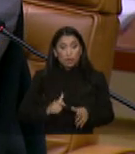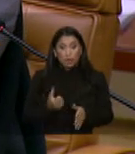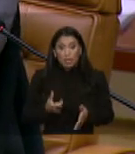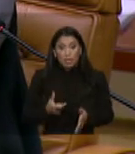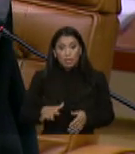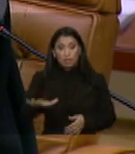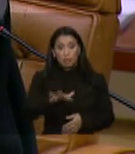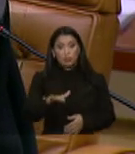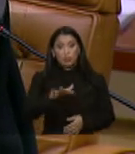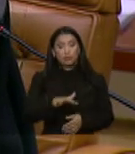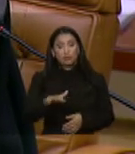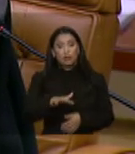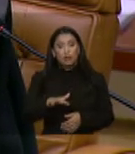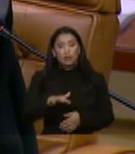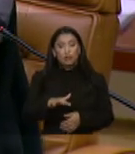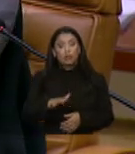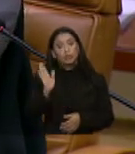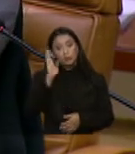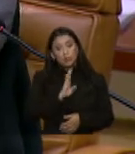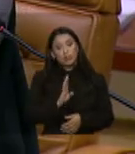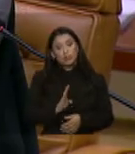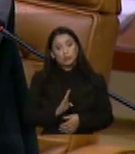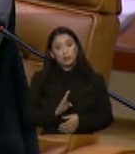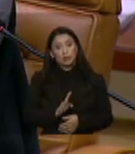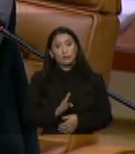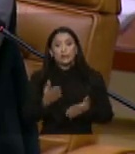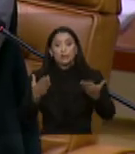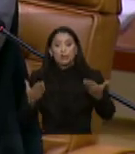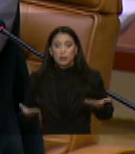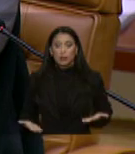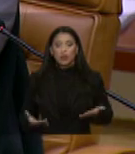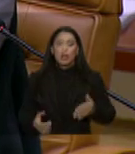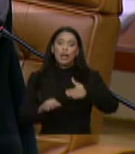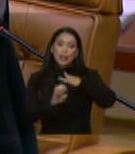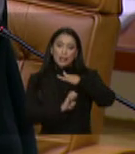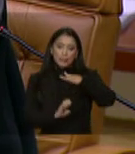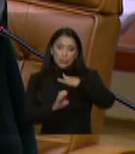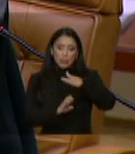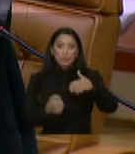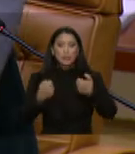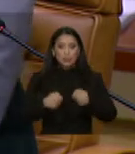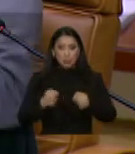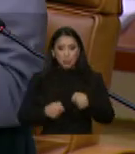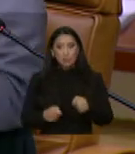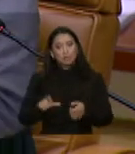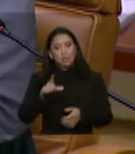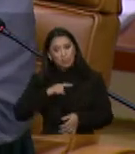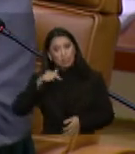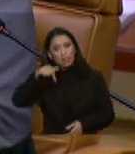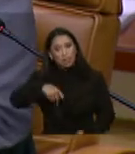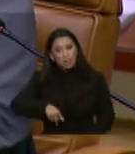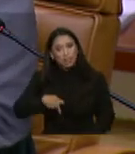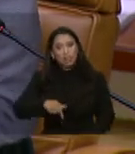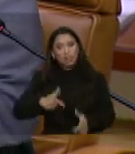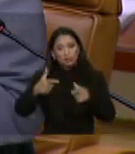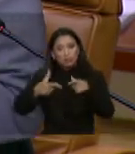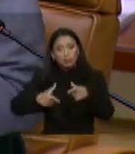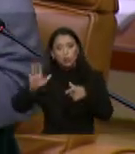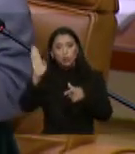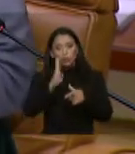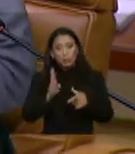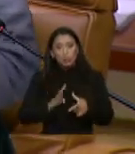nacional mas é a medida drástica então a empresa deve ser estabelecida e enquanto estabelecida é mesmo integrante